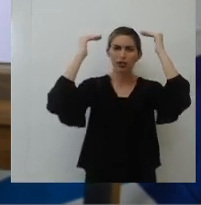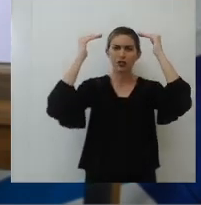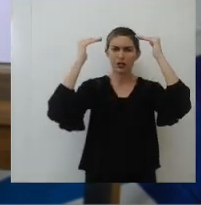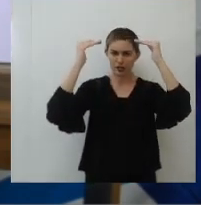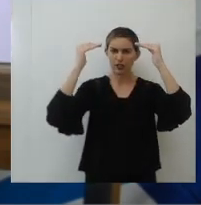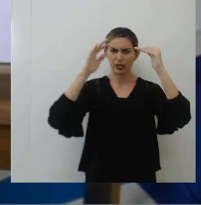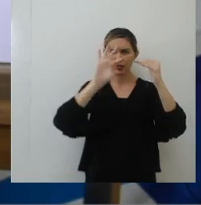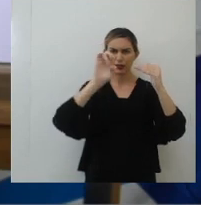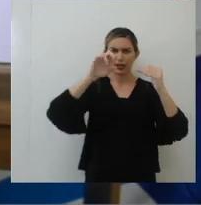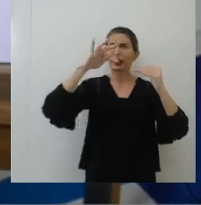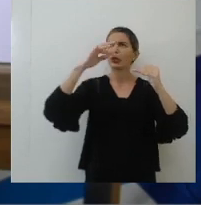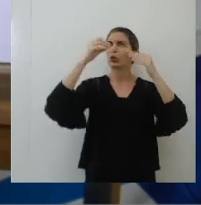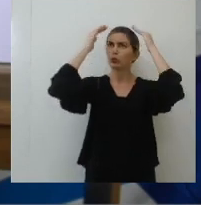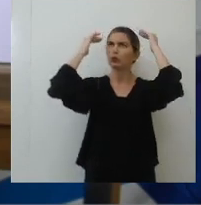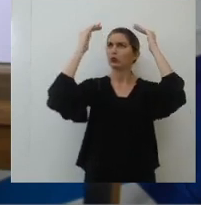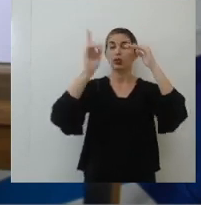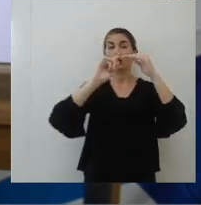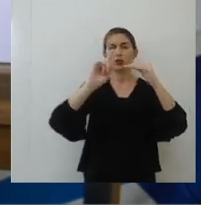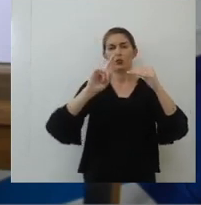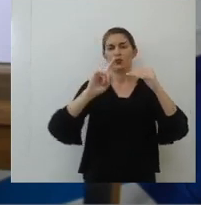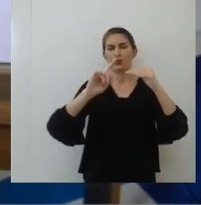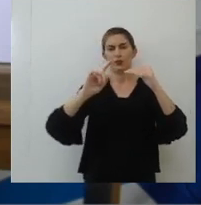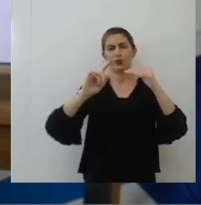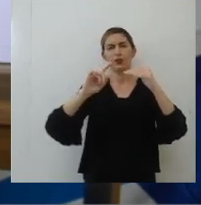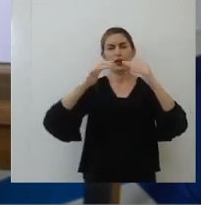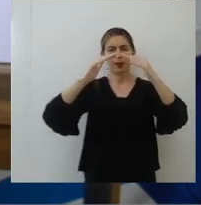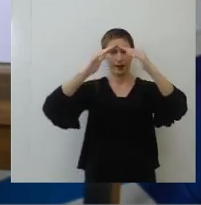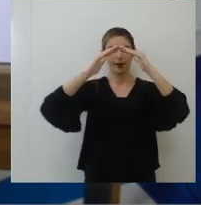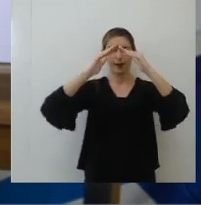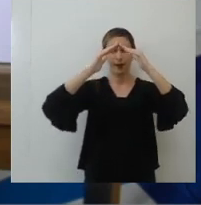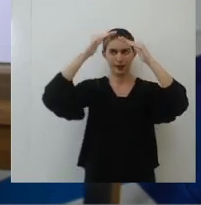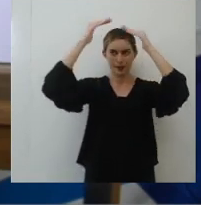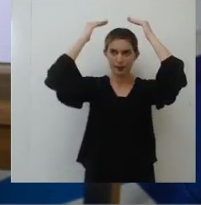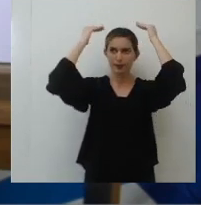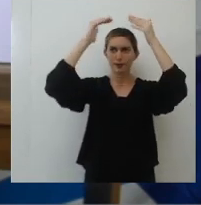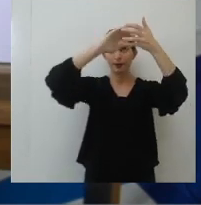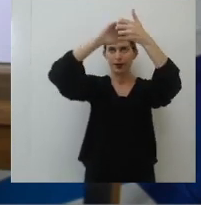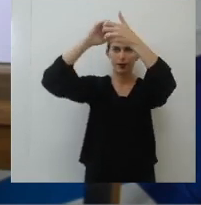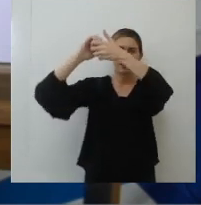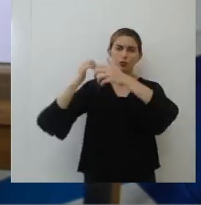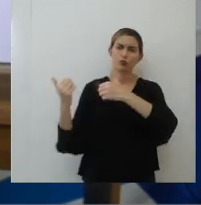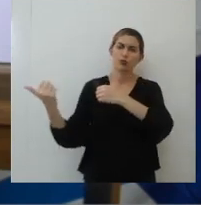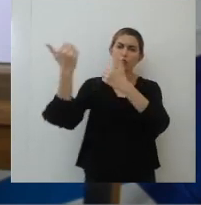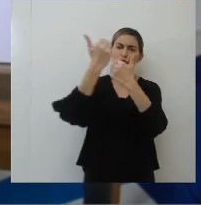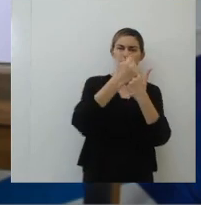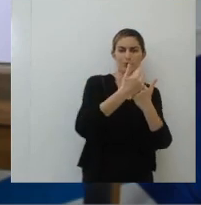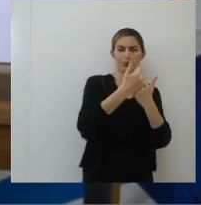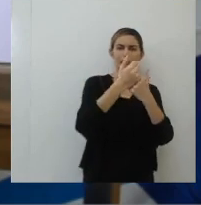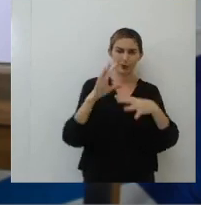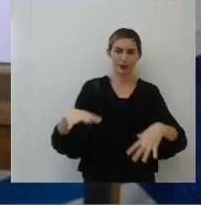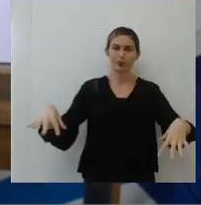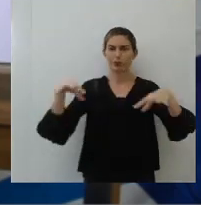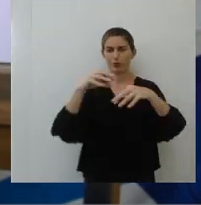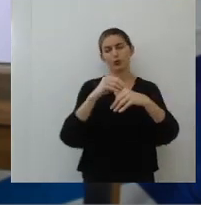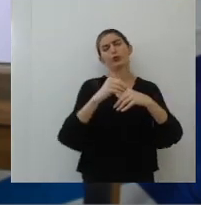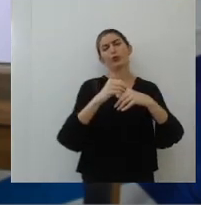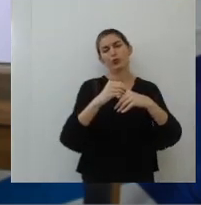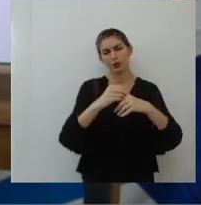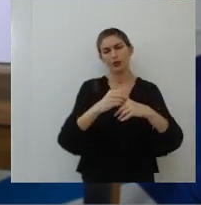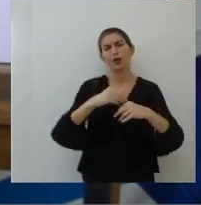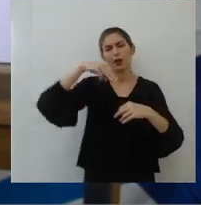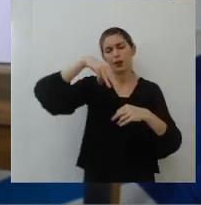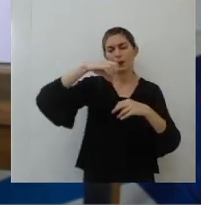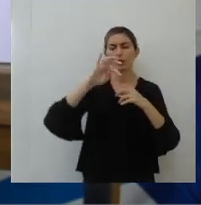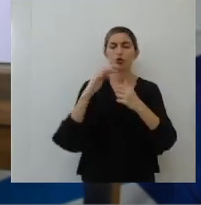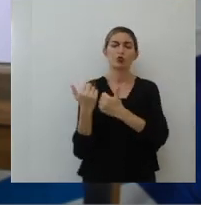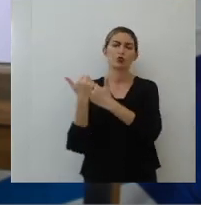casa. Percebe? Então, eu peguei a parte da casa, que é o teto, e substituí pelo todo, que é a casa. É a substituição. Metonímia